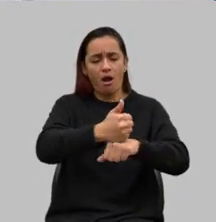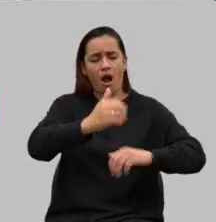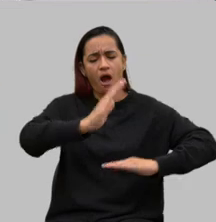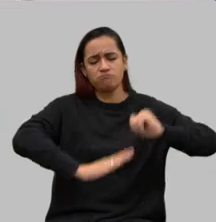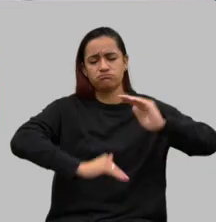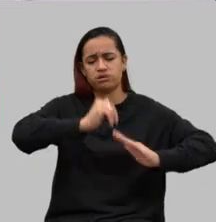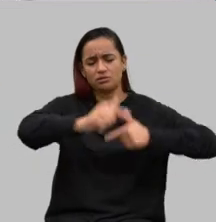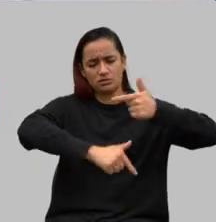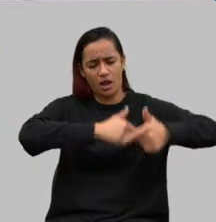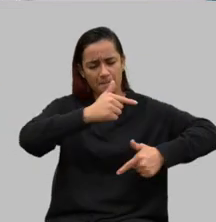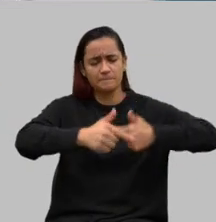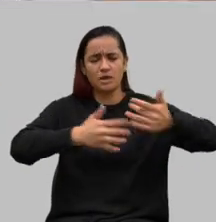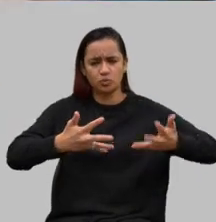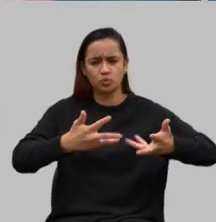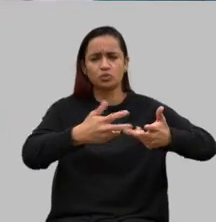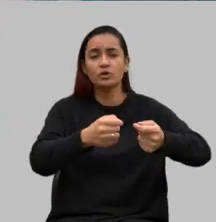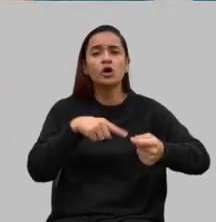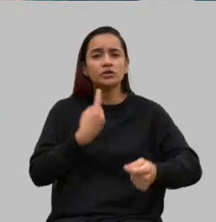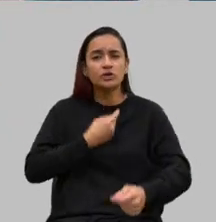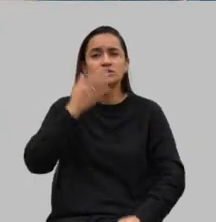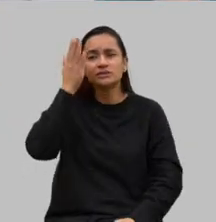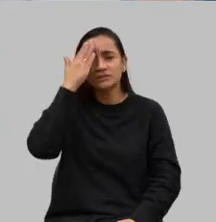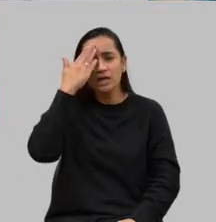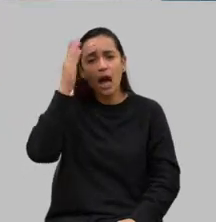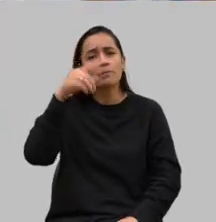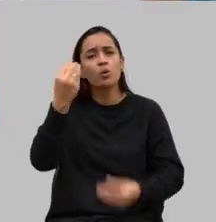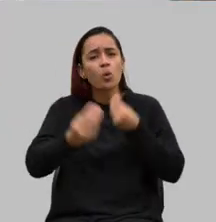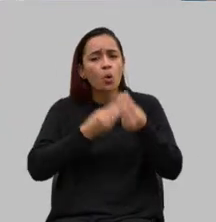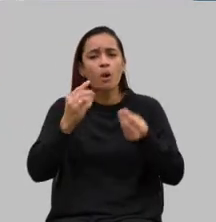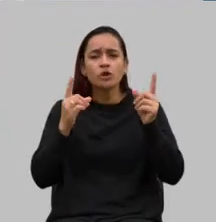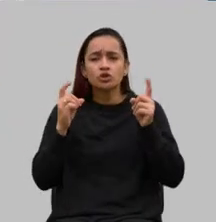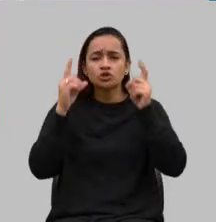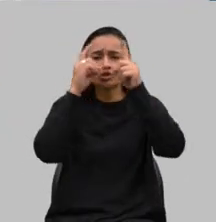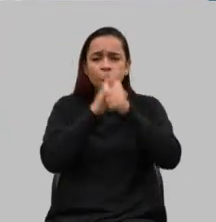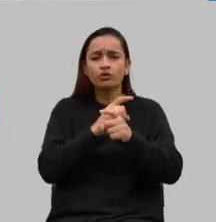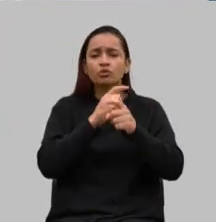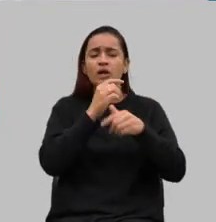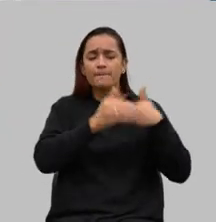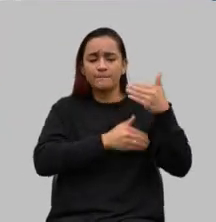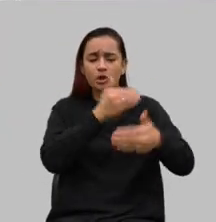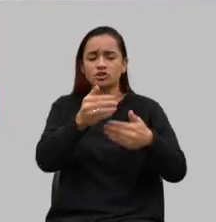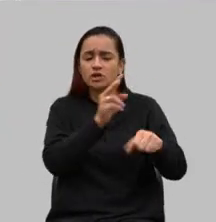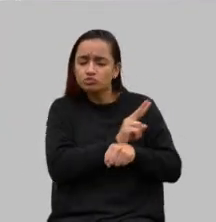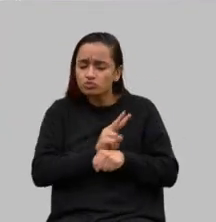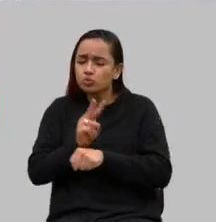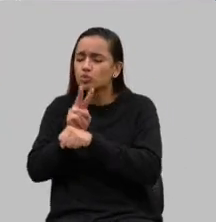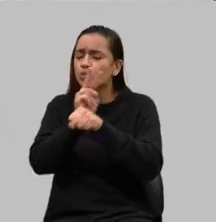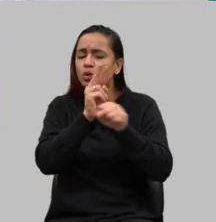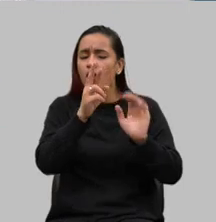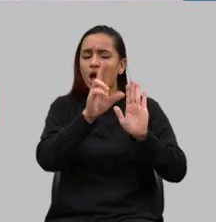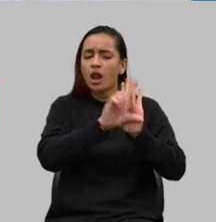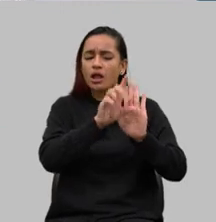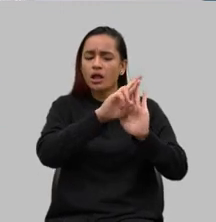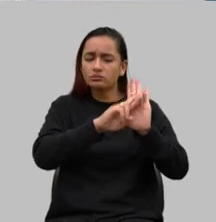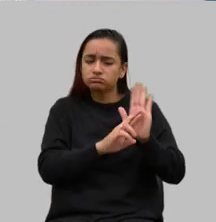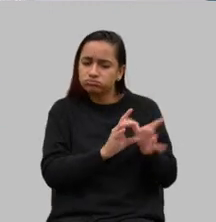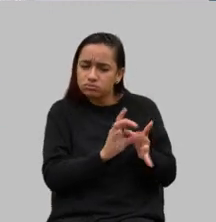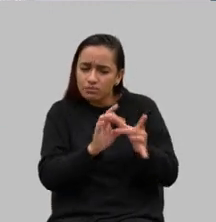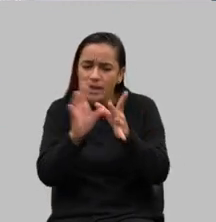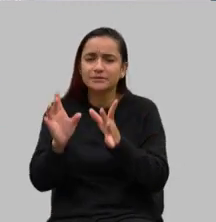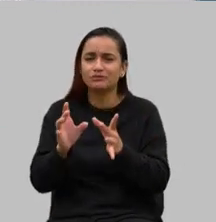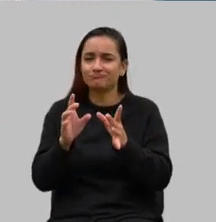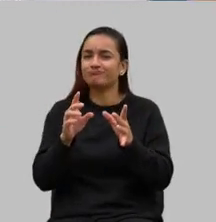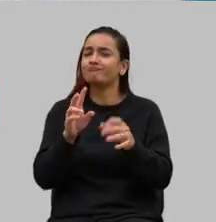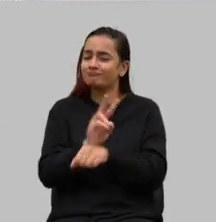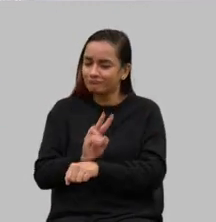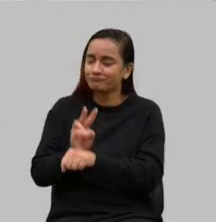a gente sabe da dificuldade que é o processo eh de licenciamento de fiscalização eh realmente essa